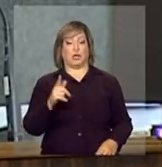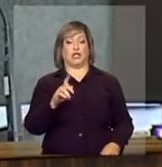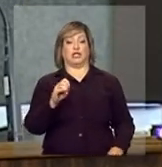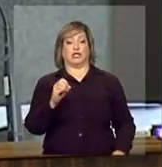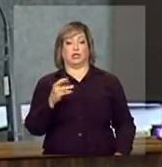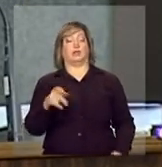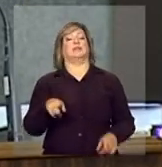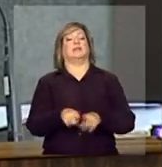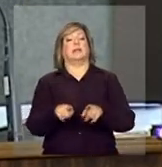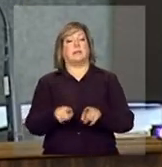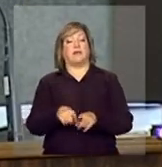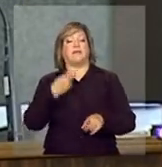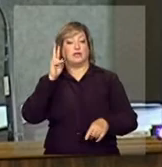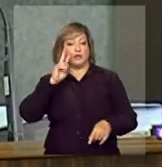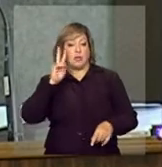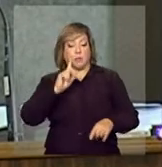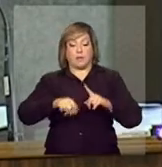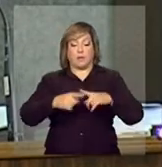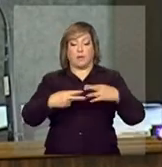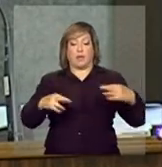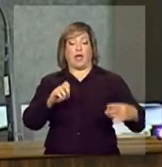pela rede de equipamentos públicos,